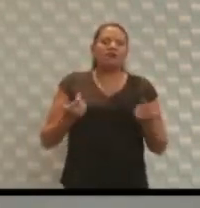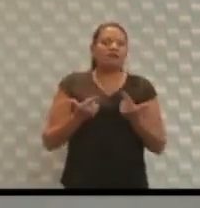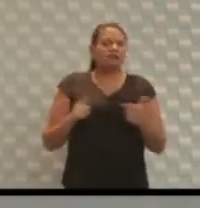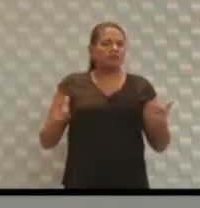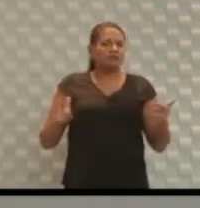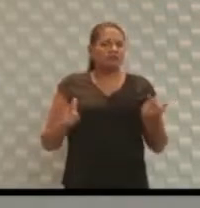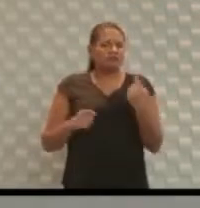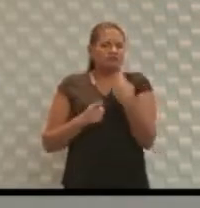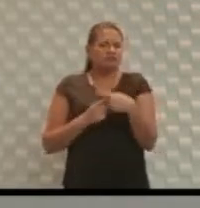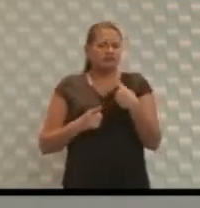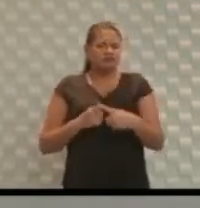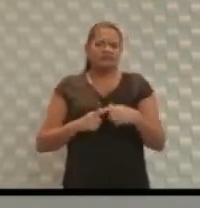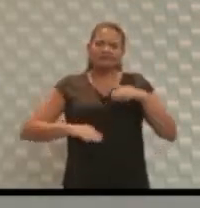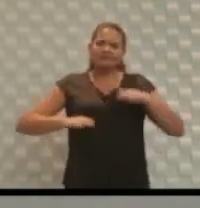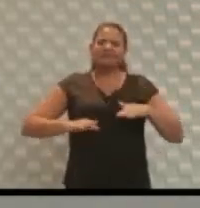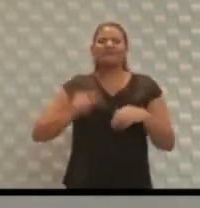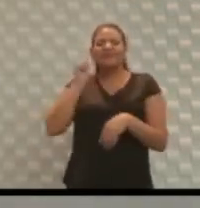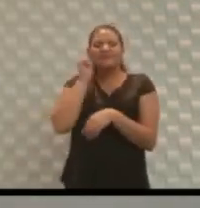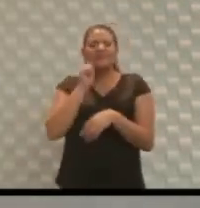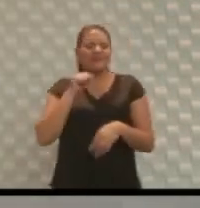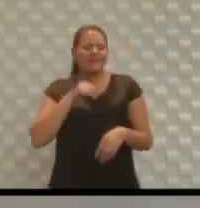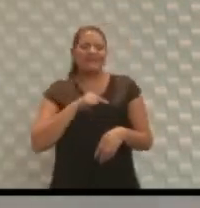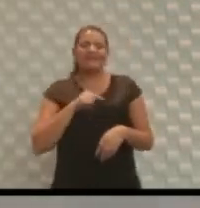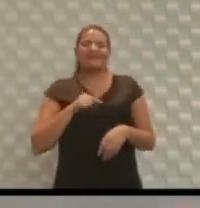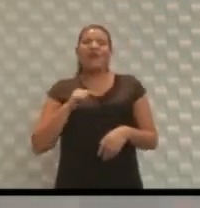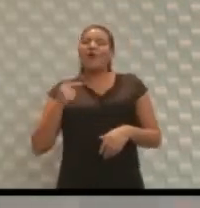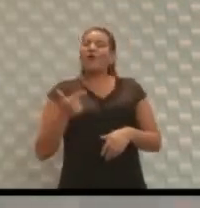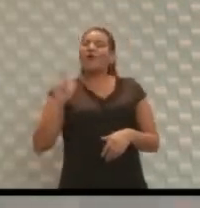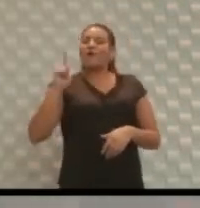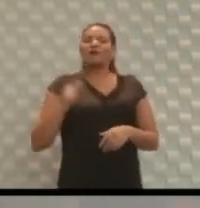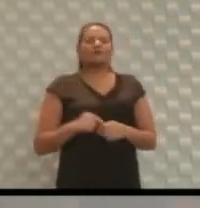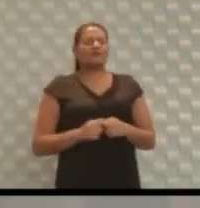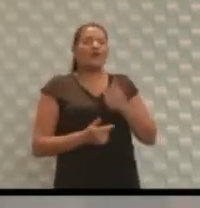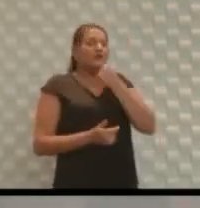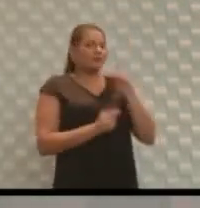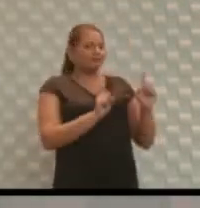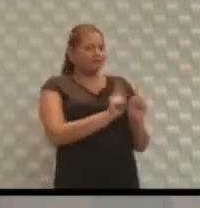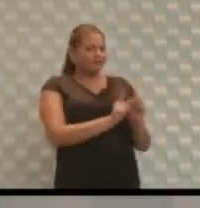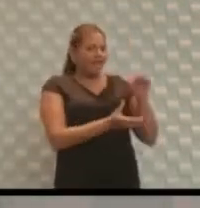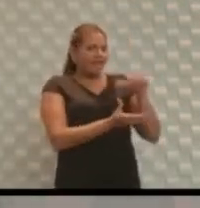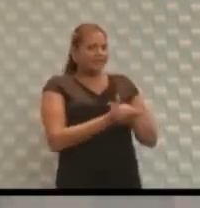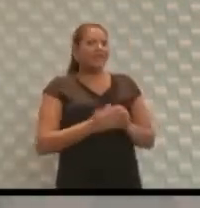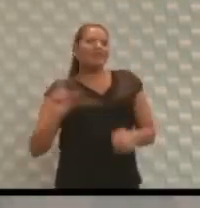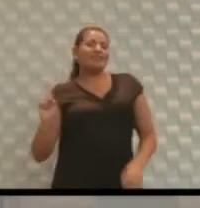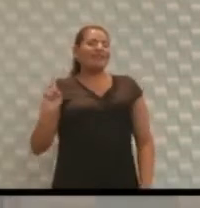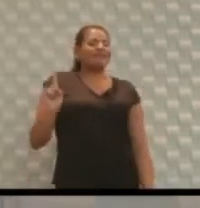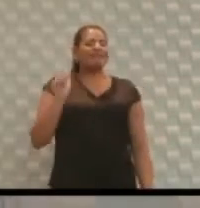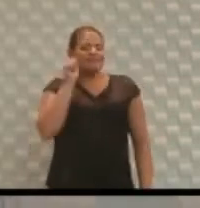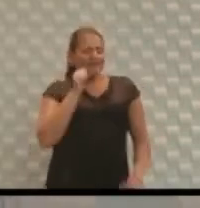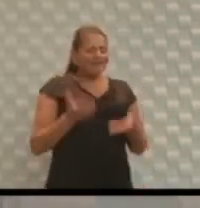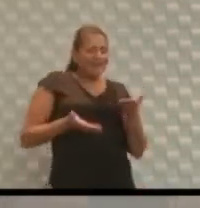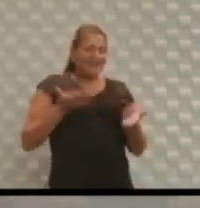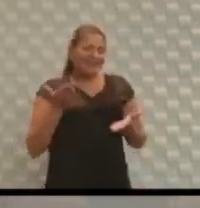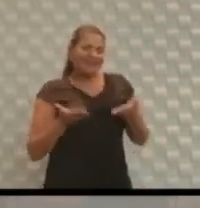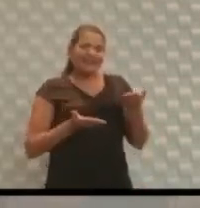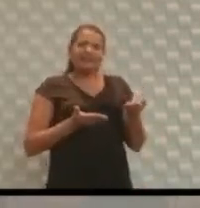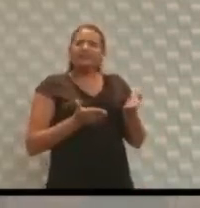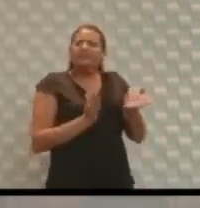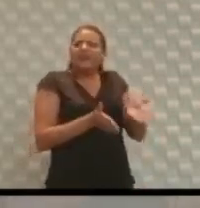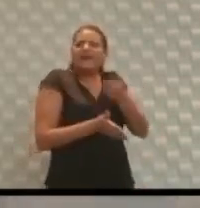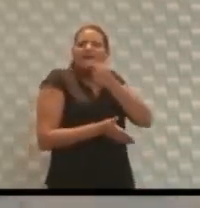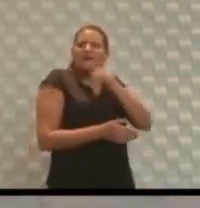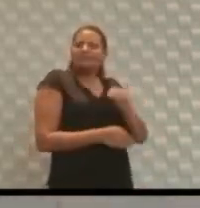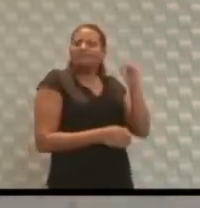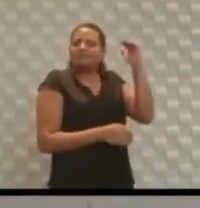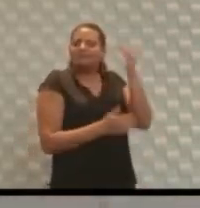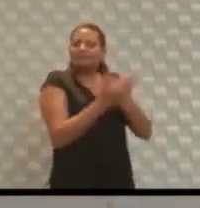por interesse, por aquilo que ele já conquistou pela posição. Quando a palavra de Deus diz que o homem deve honrar a mulher